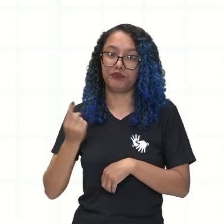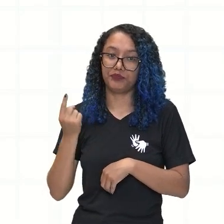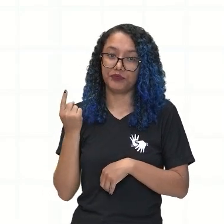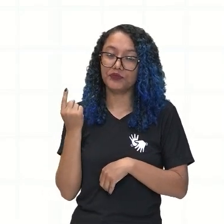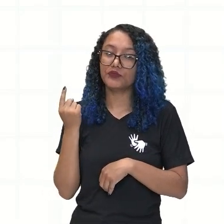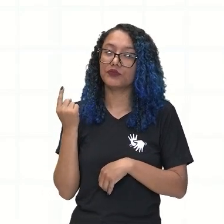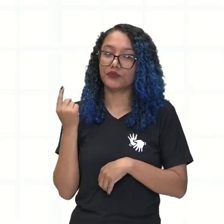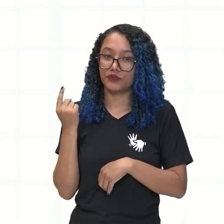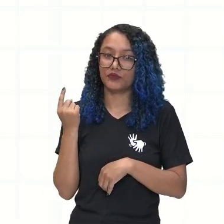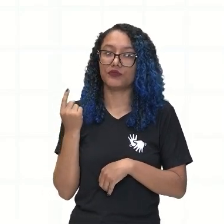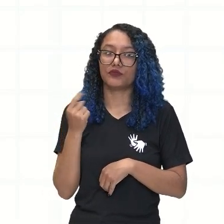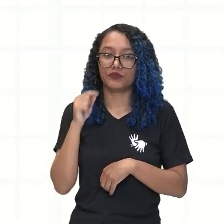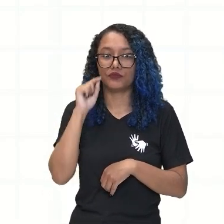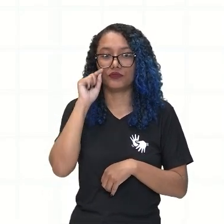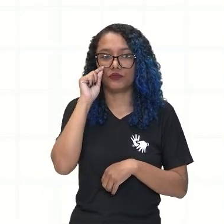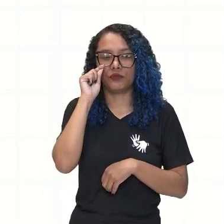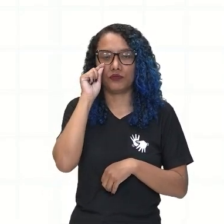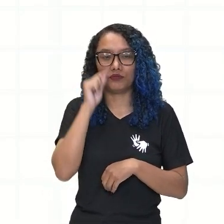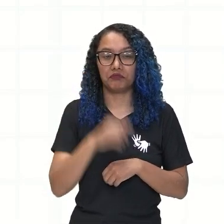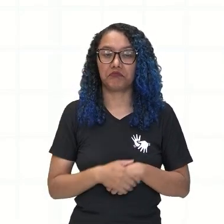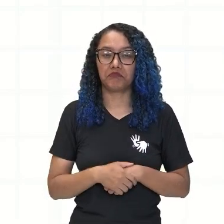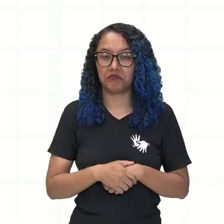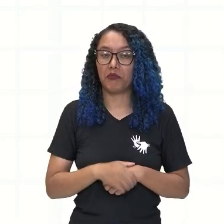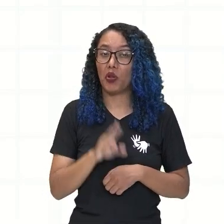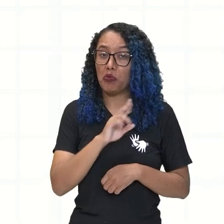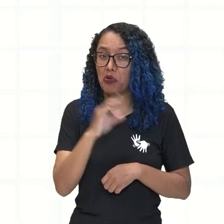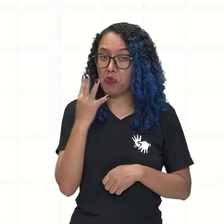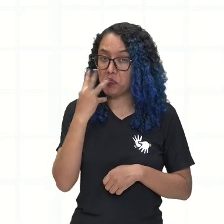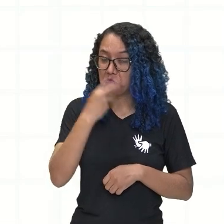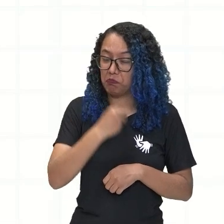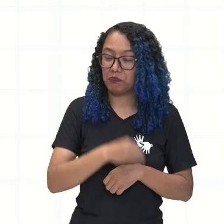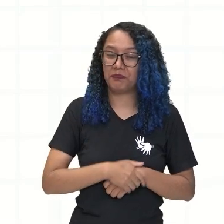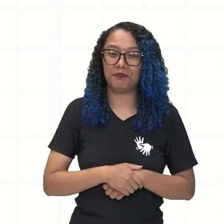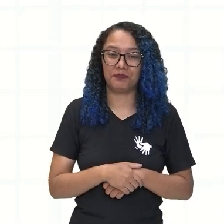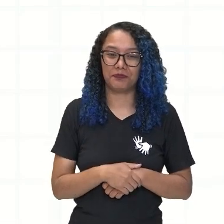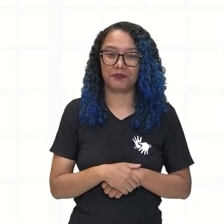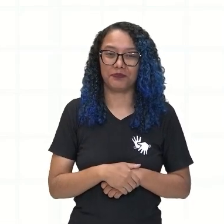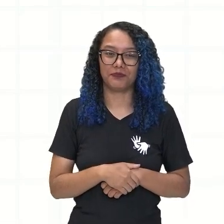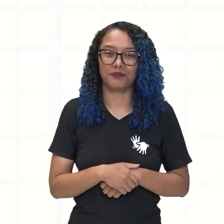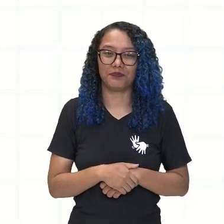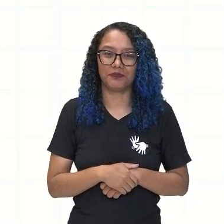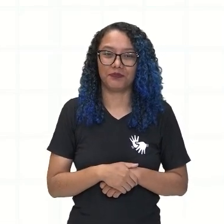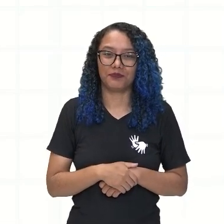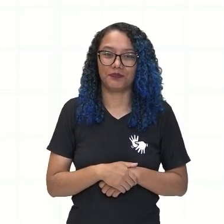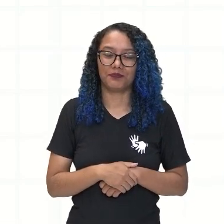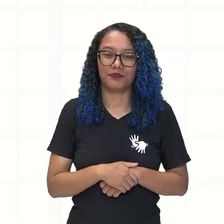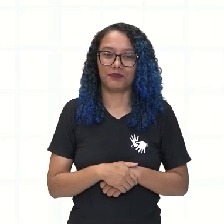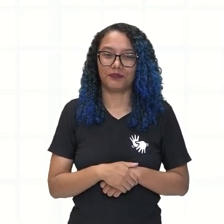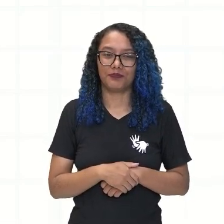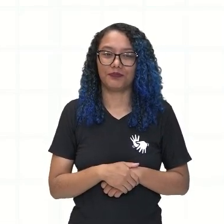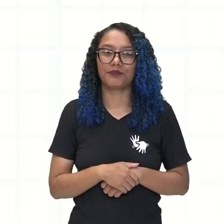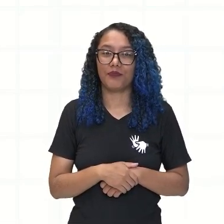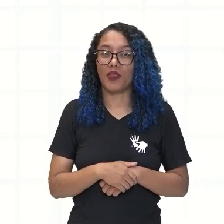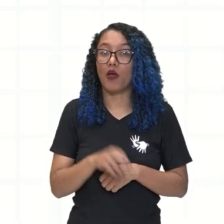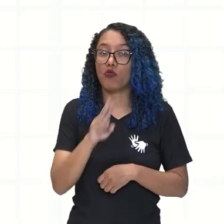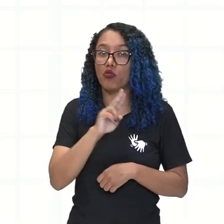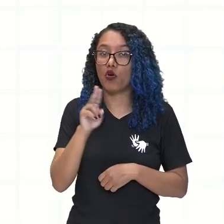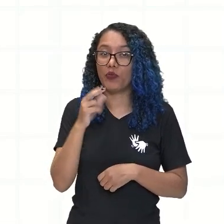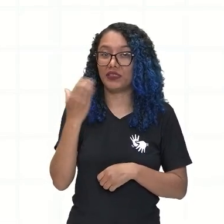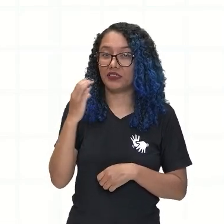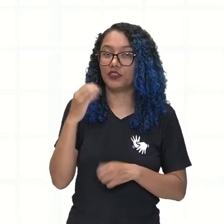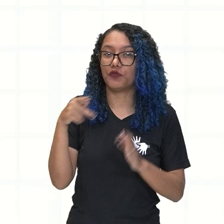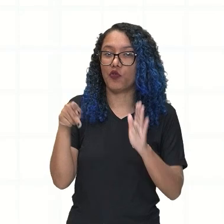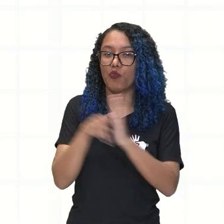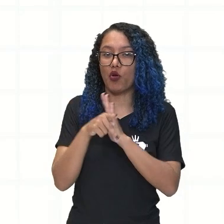Ophiocordyceps unilateralis. Olha que bonitinho, né? Bonitinho esse nome. Muito bem, então esse aí é o nome científico dele, desse